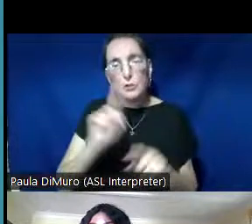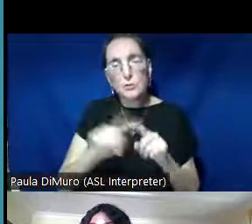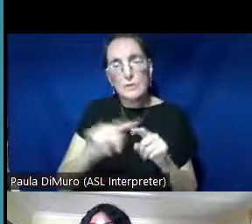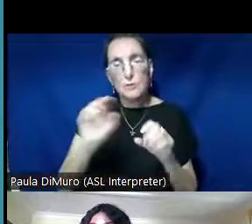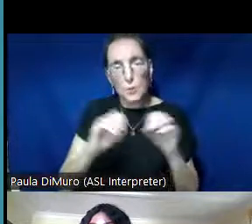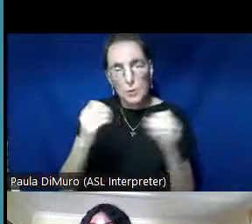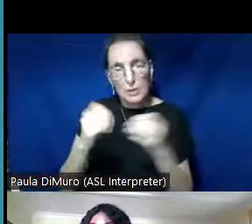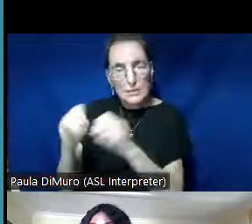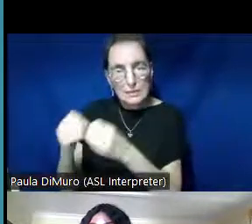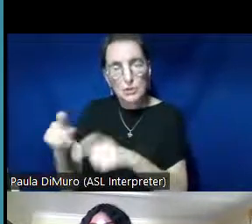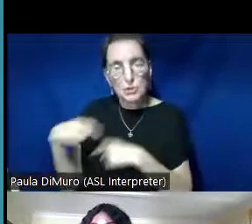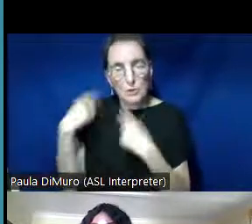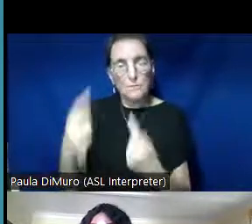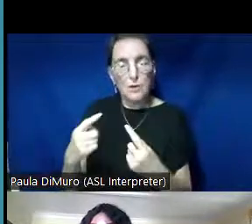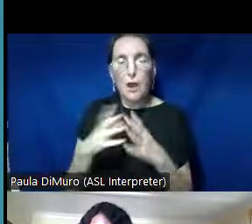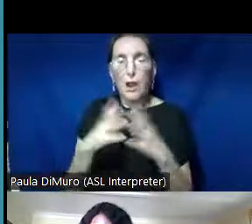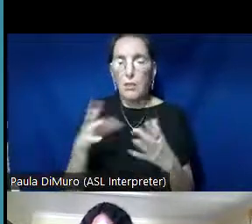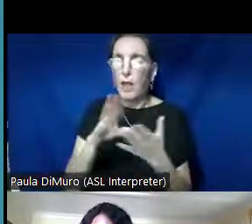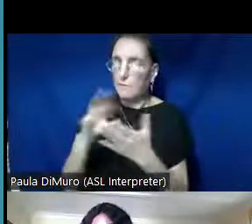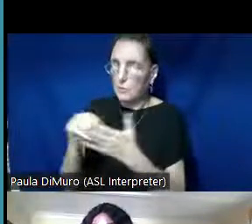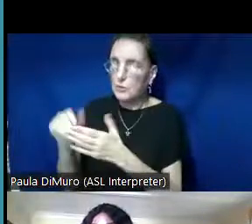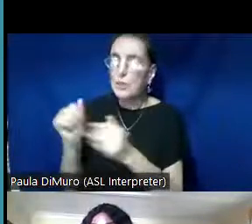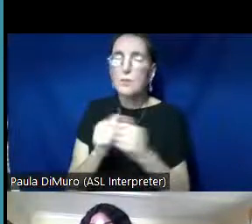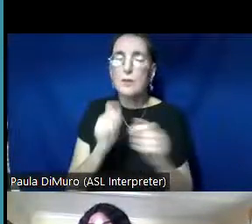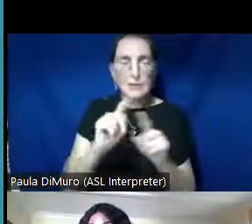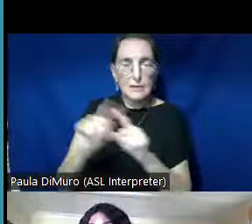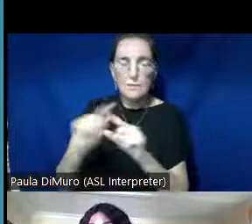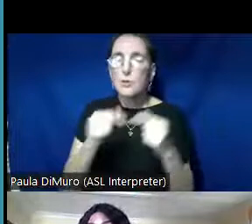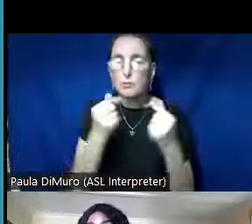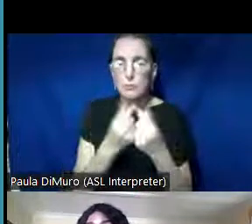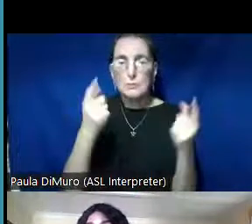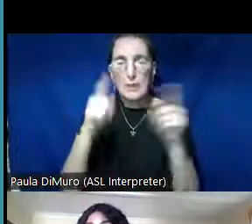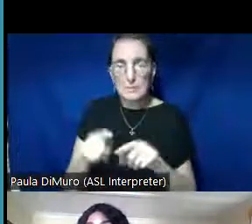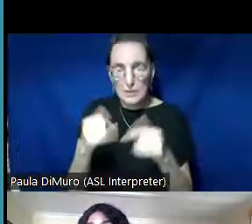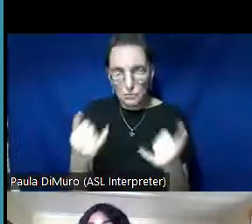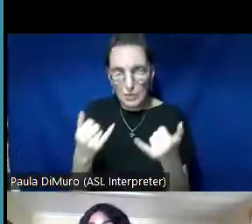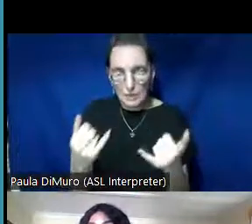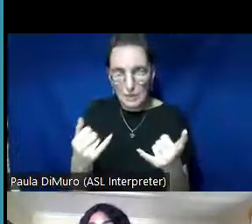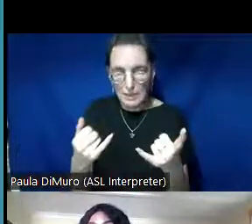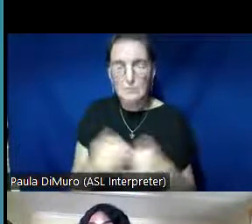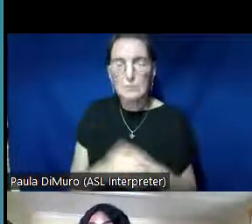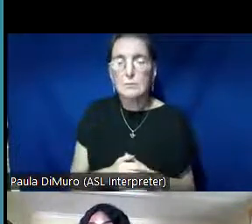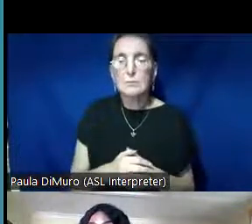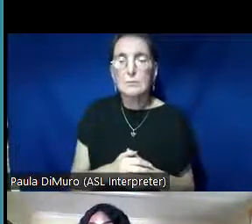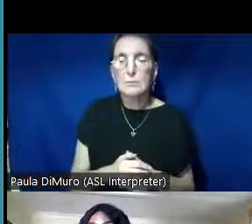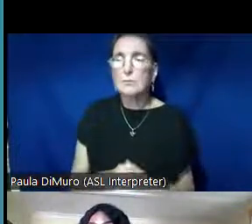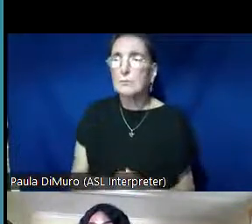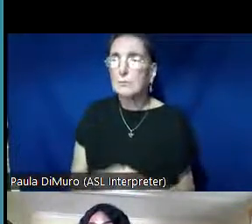duas diferentes organizações e tem seu coisas para aprender no último, naquele grupo nesse